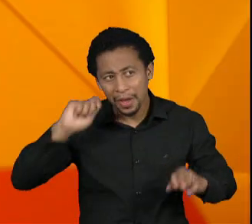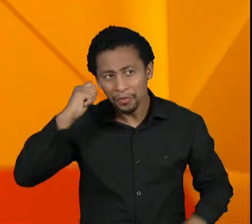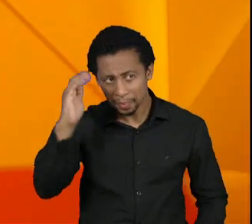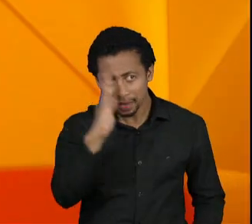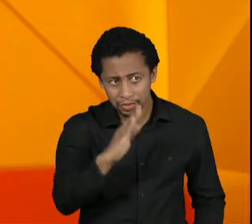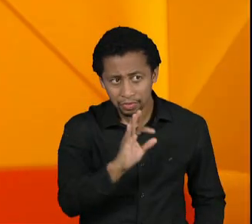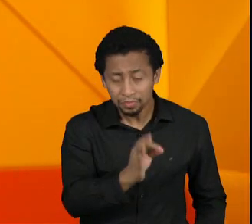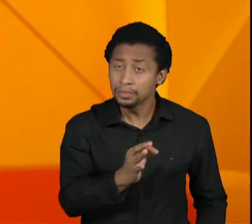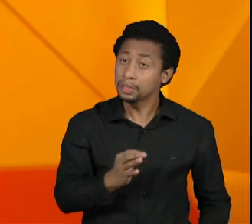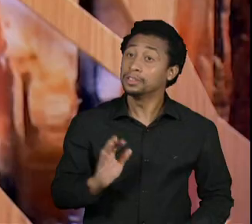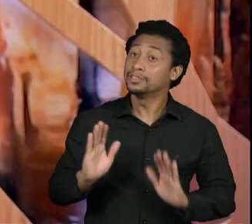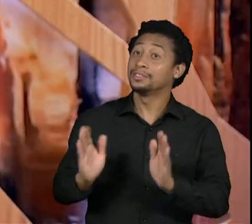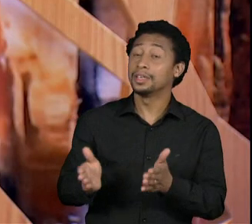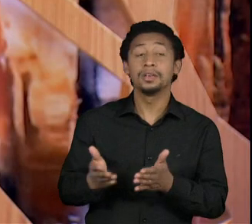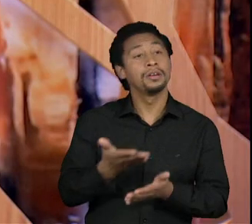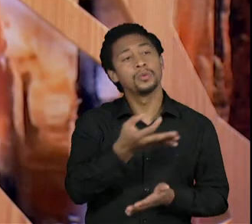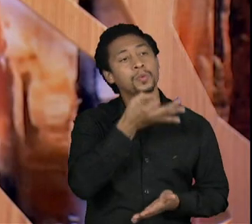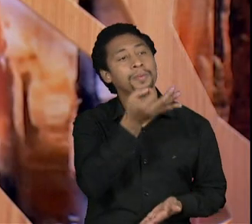sua impressão?